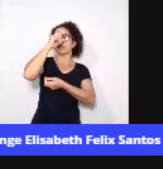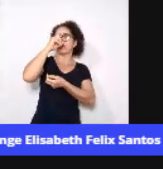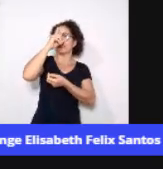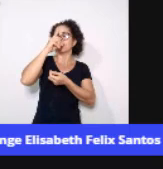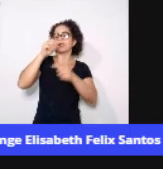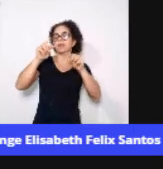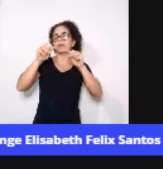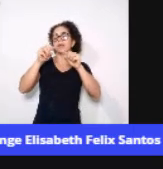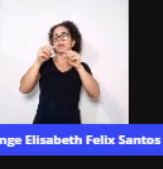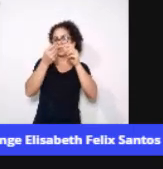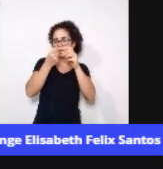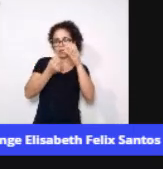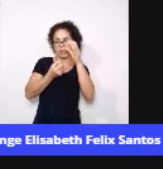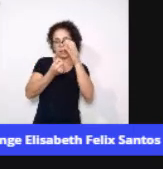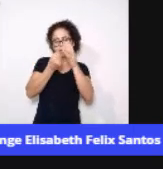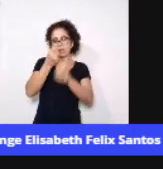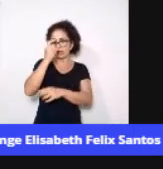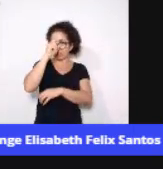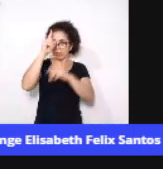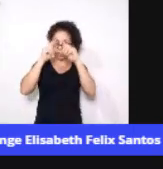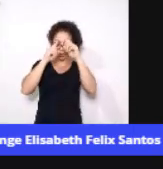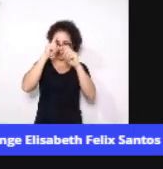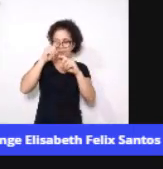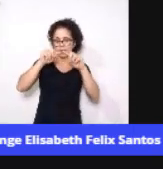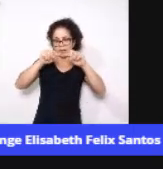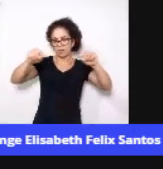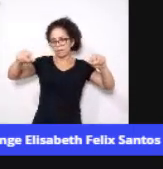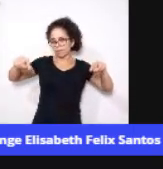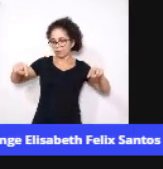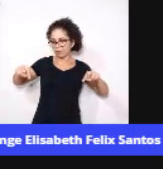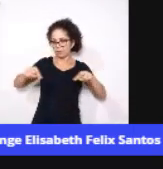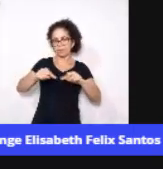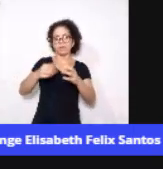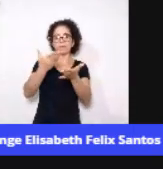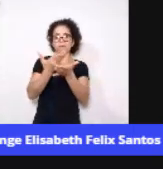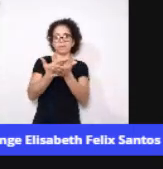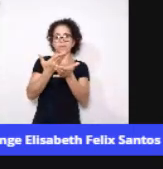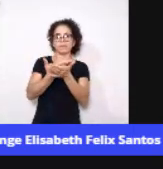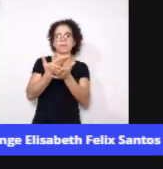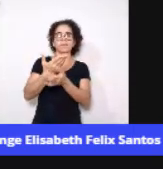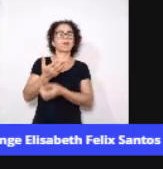num espaço livre. Tudo bem? Então vamos lá.